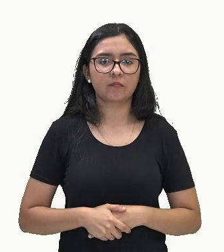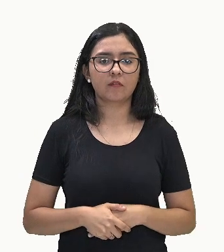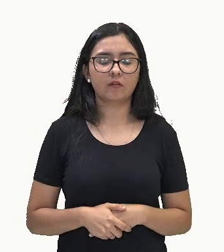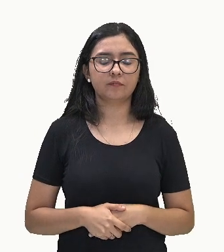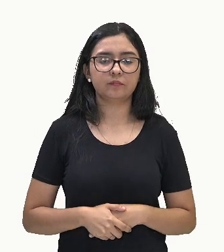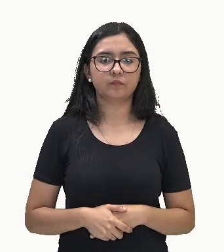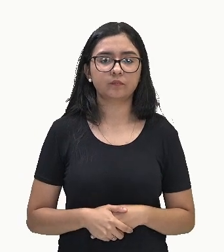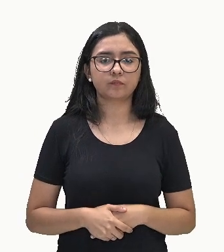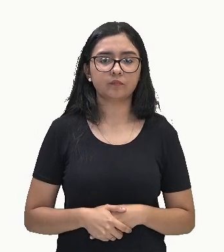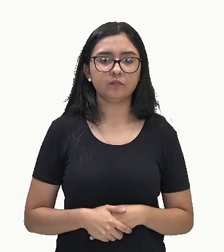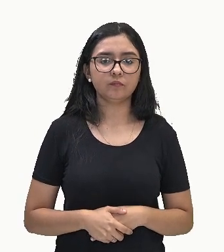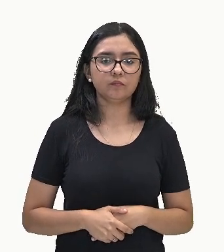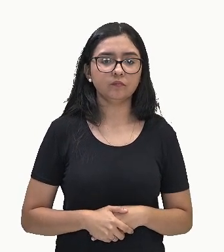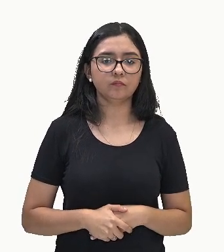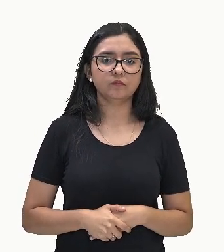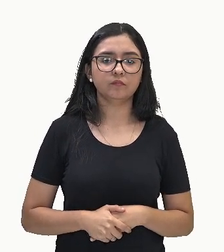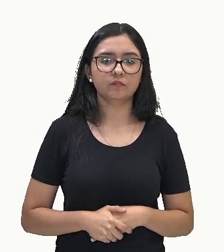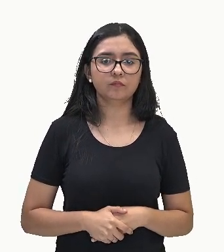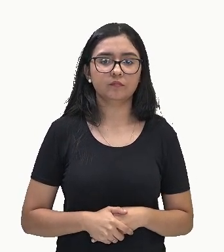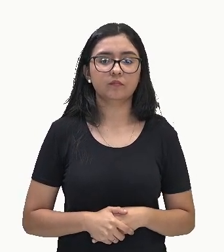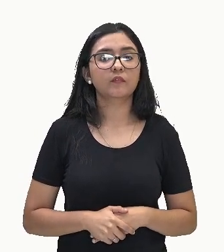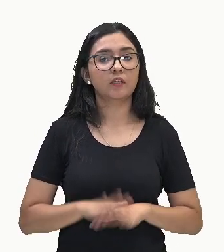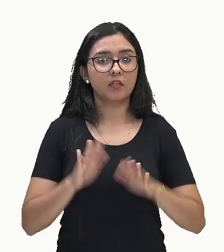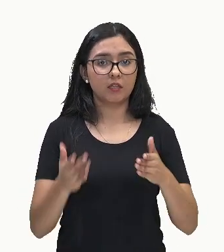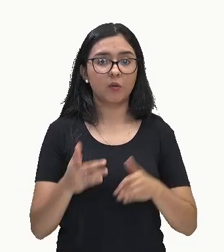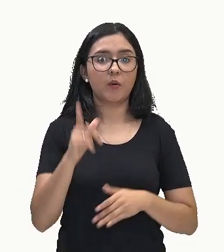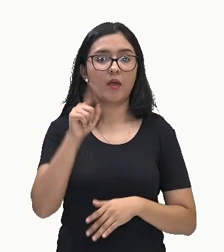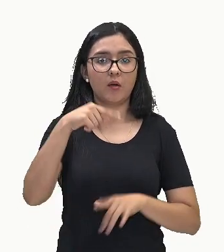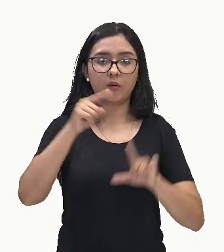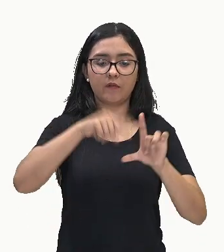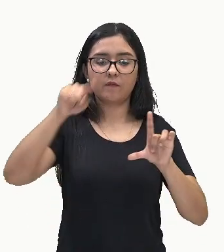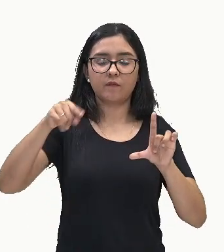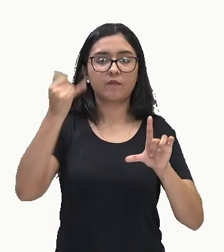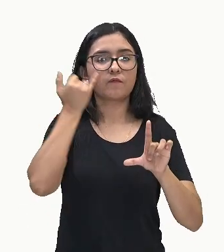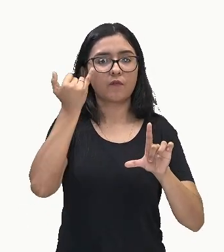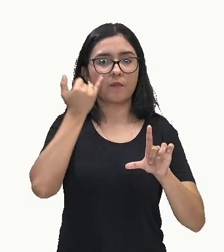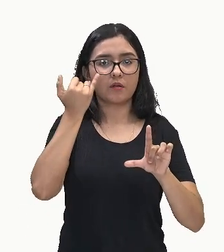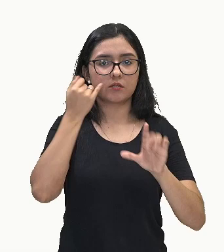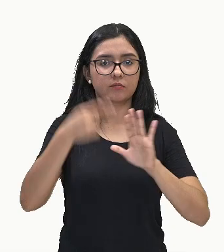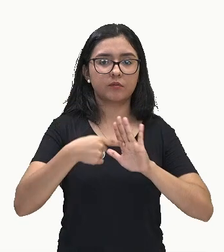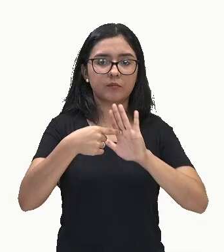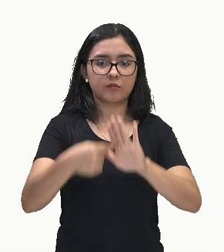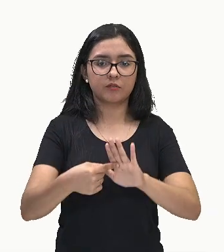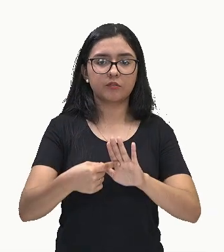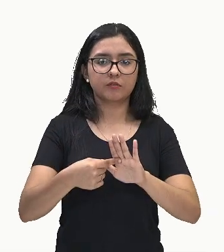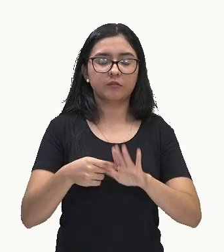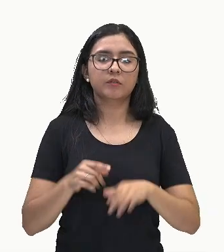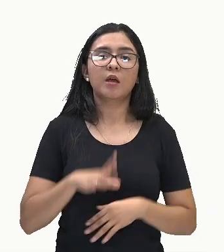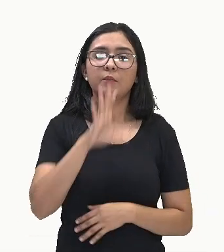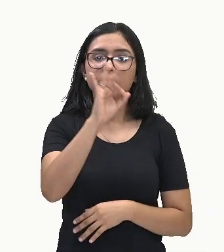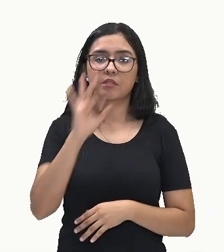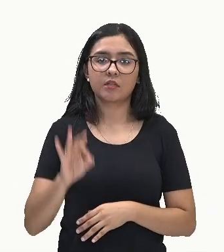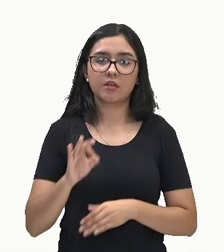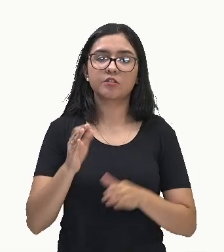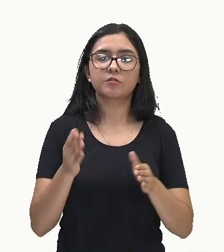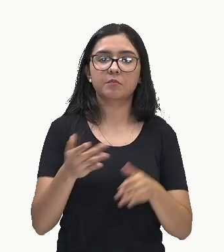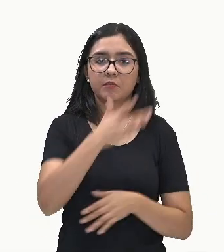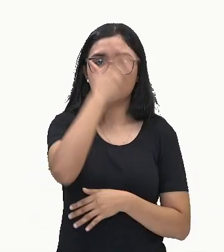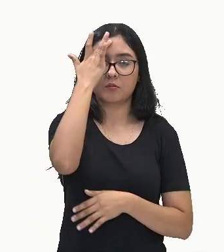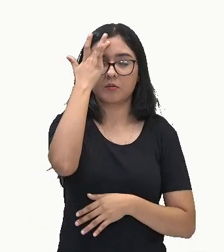vai esse daqui é o nosso conjunto de dados né taxa foi dada a porcentagem